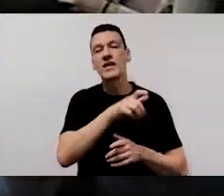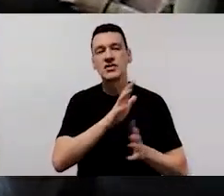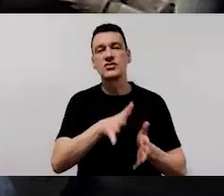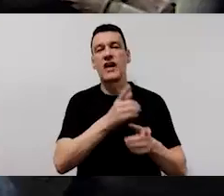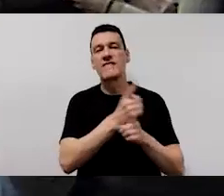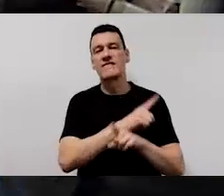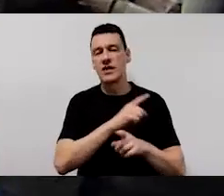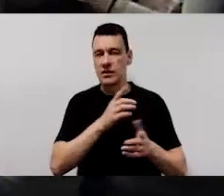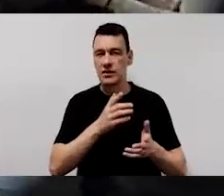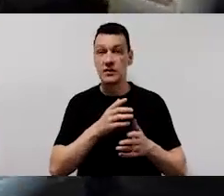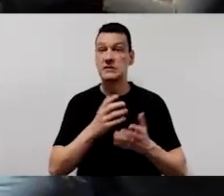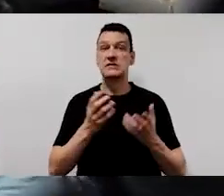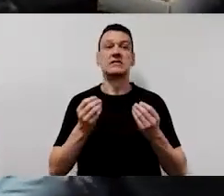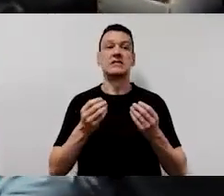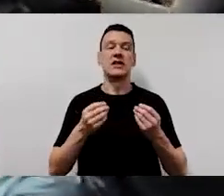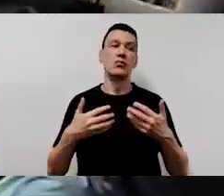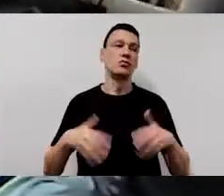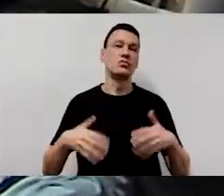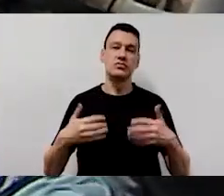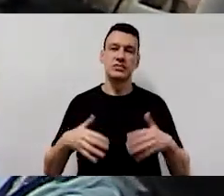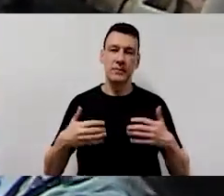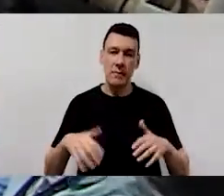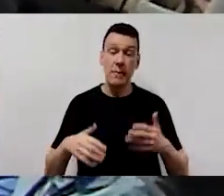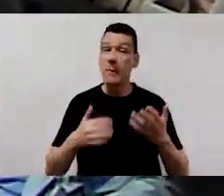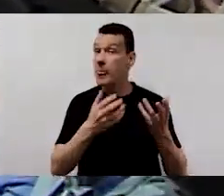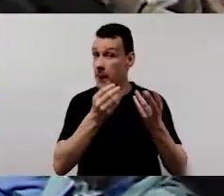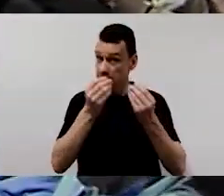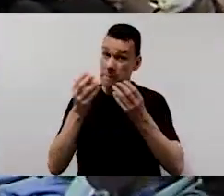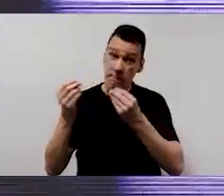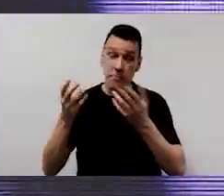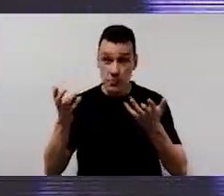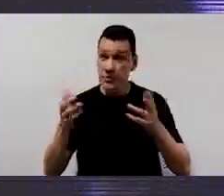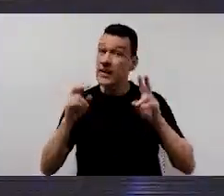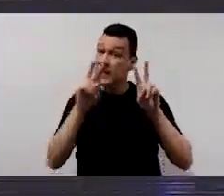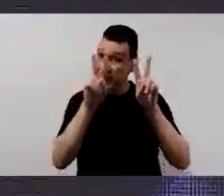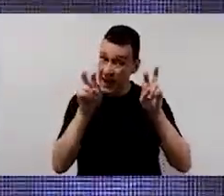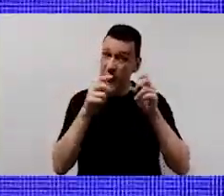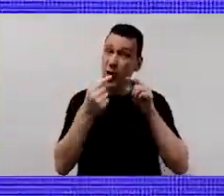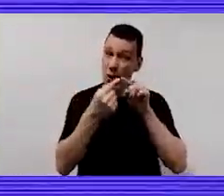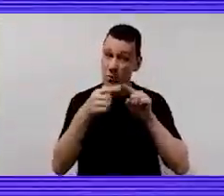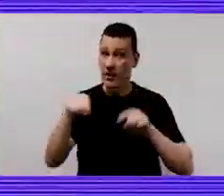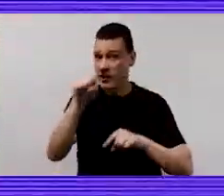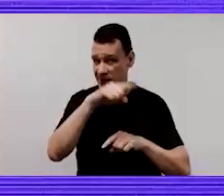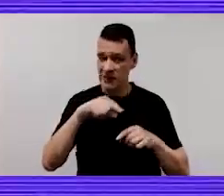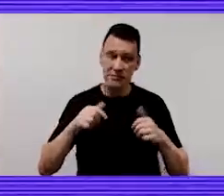Ok, então acho que tem bastante familiaridade aqui com o assunto.